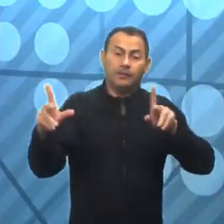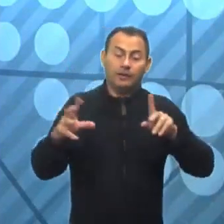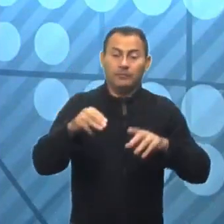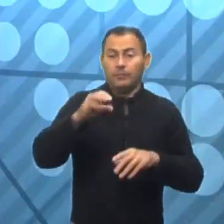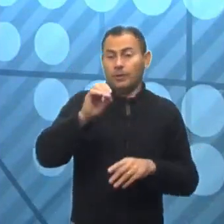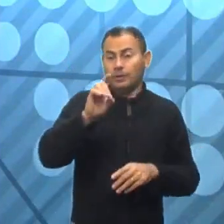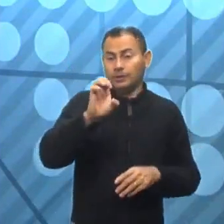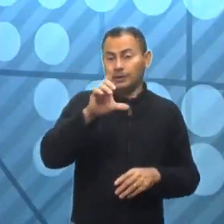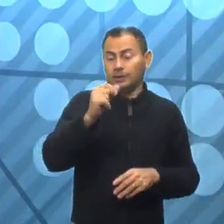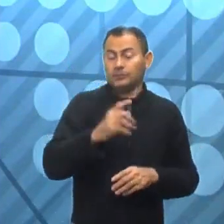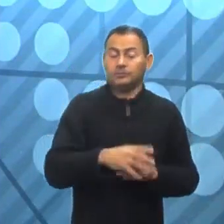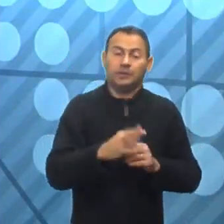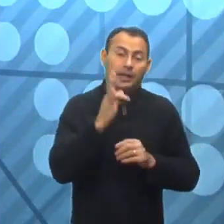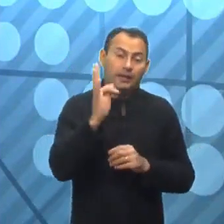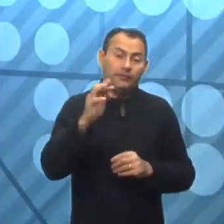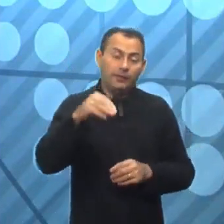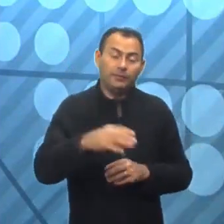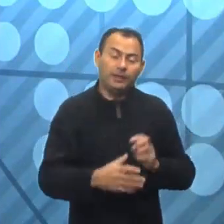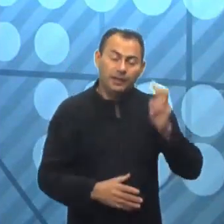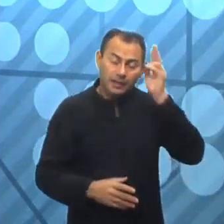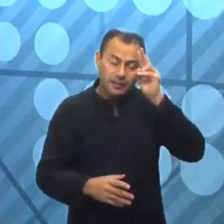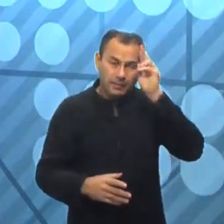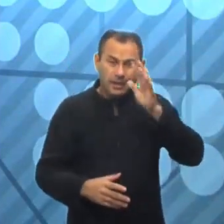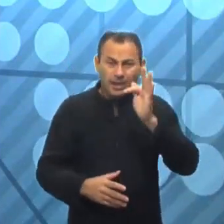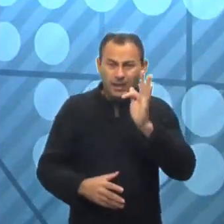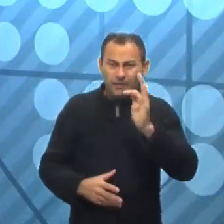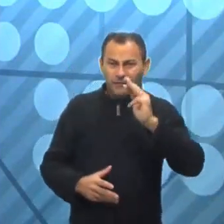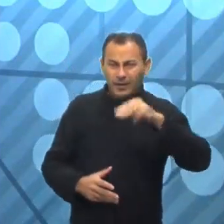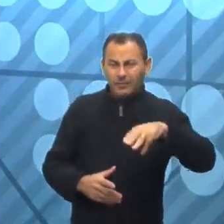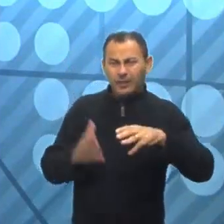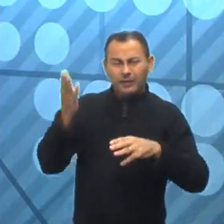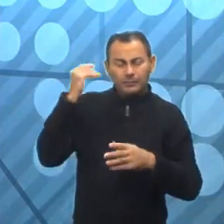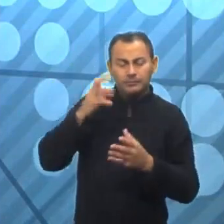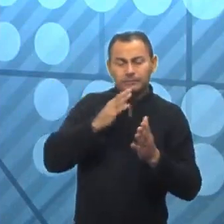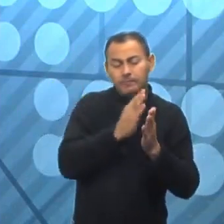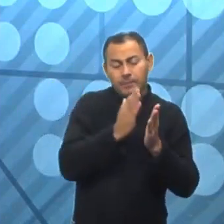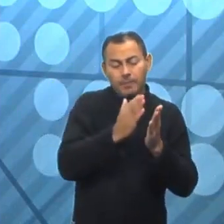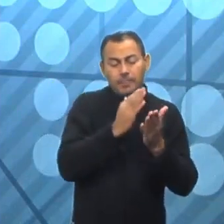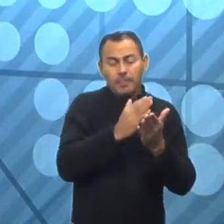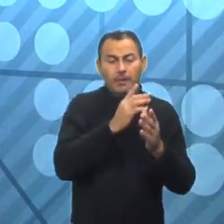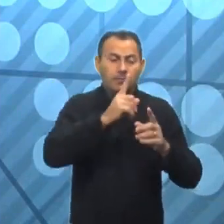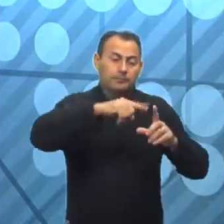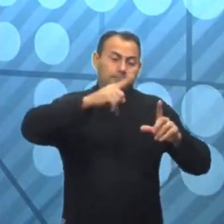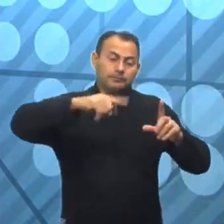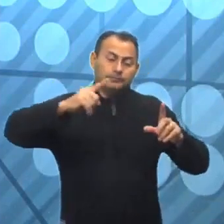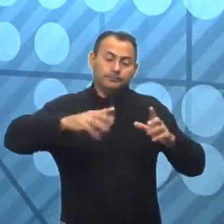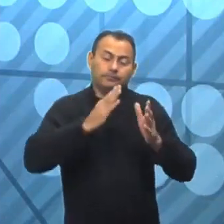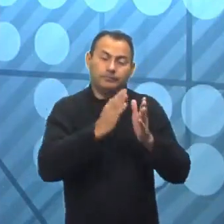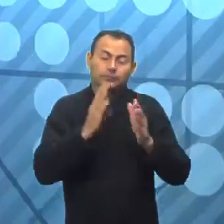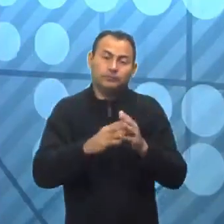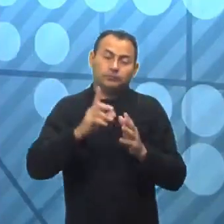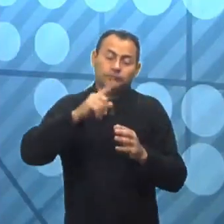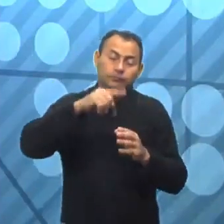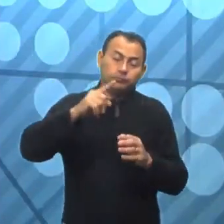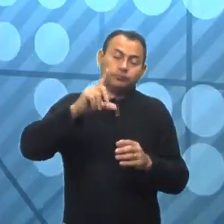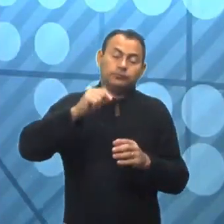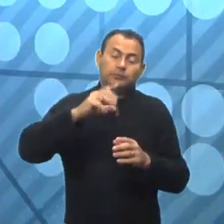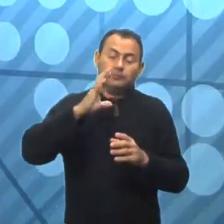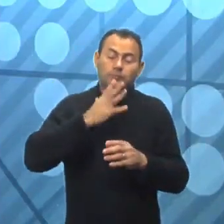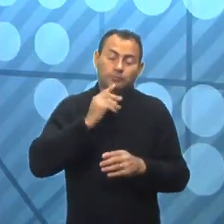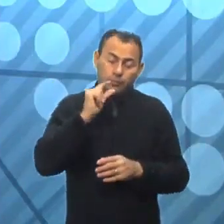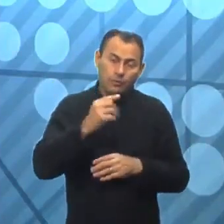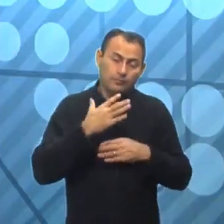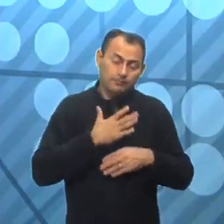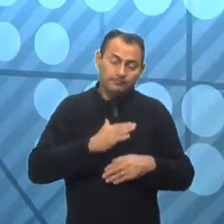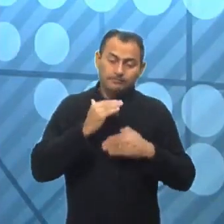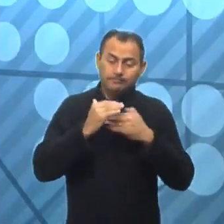Por que é diferente? Você lembra que lá na modulação FM, a frequência do sinal, ela ia variando aos poucos, ela ia variando